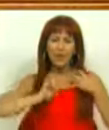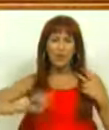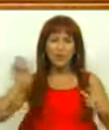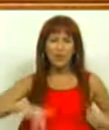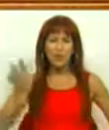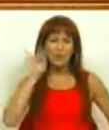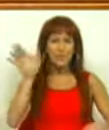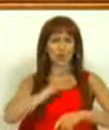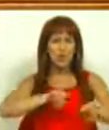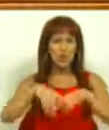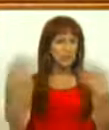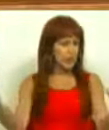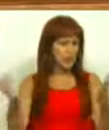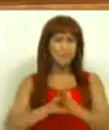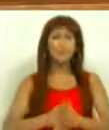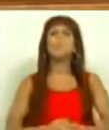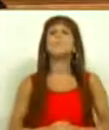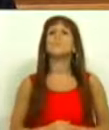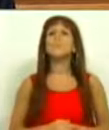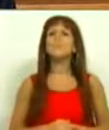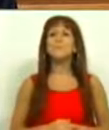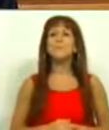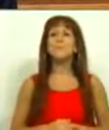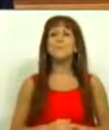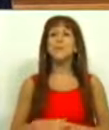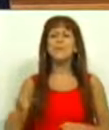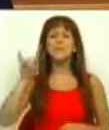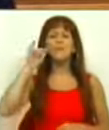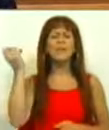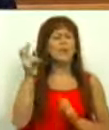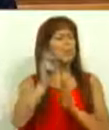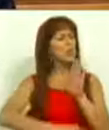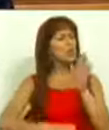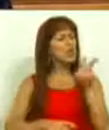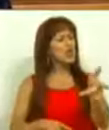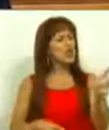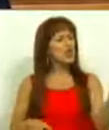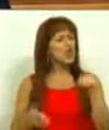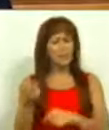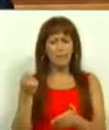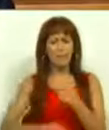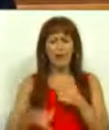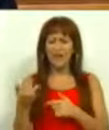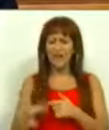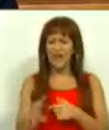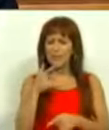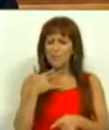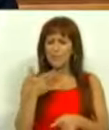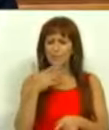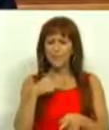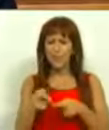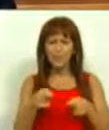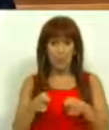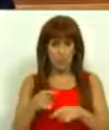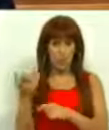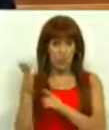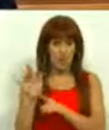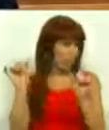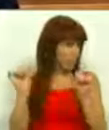Obrigado, Sra. Presidente, Srs. Deputados. A revisão do regime das taxas moderadoras é um